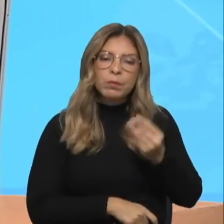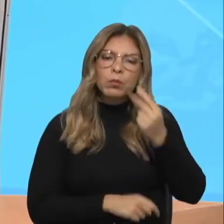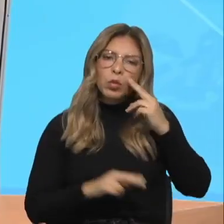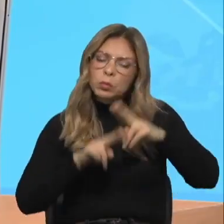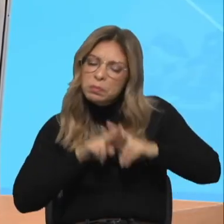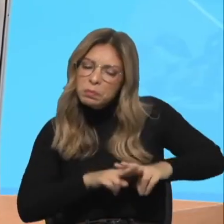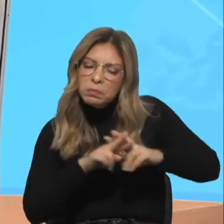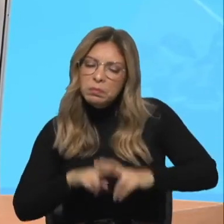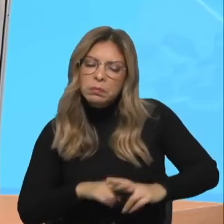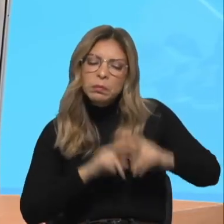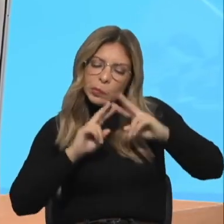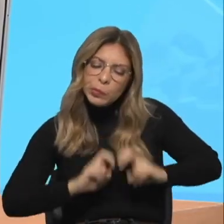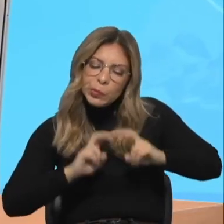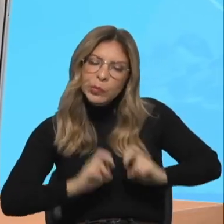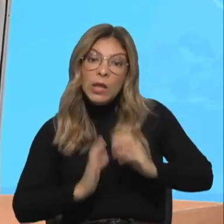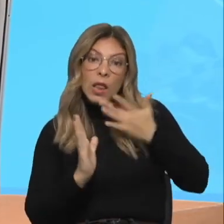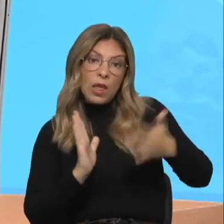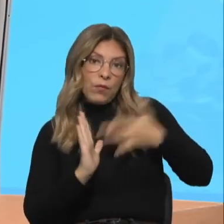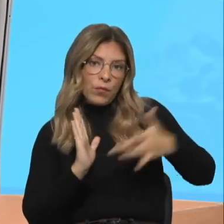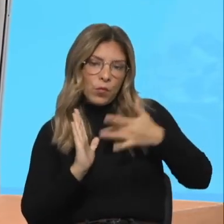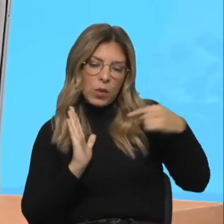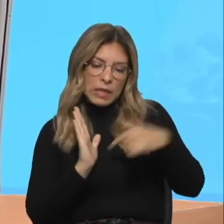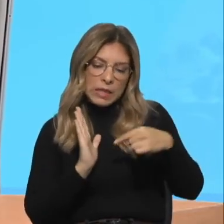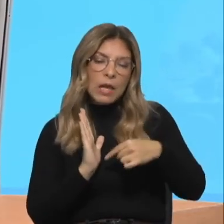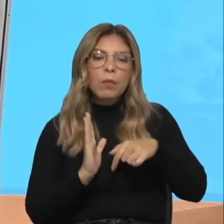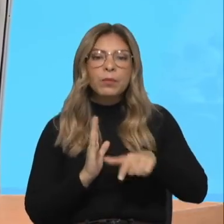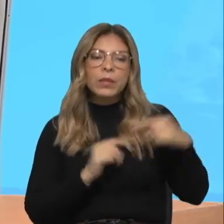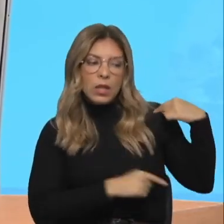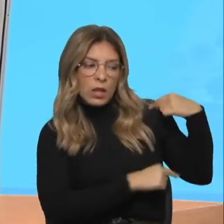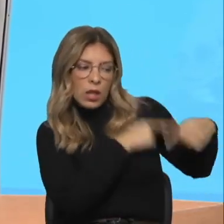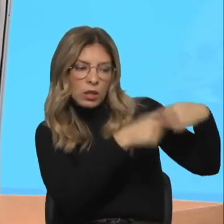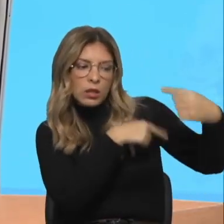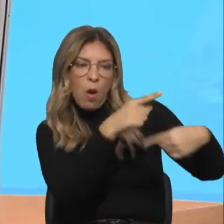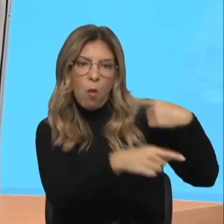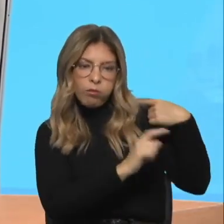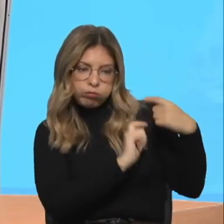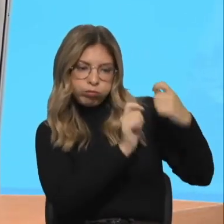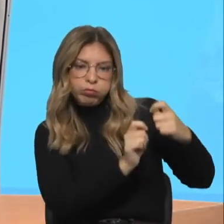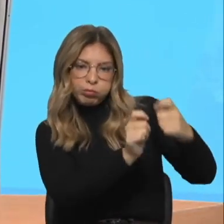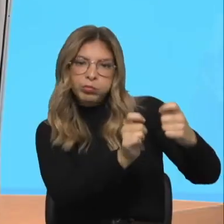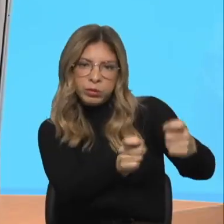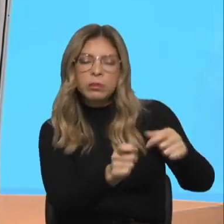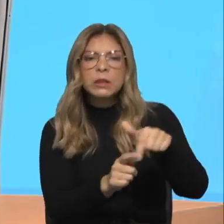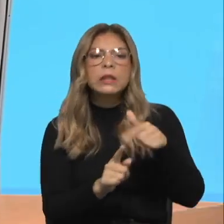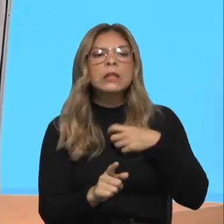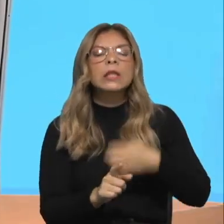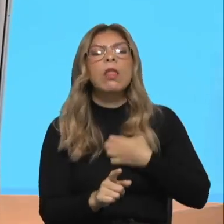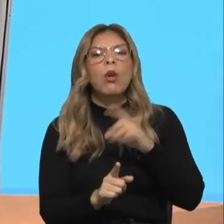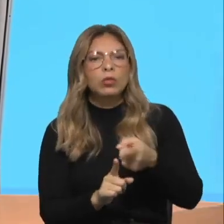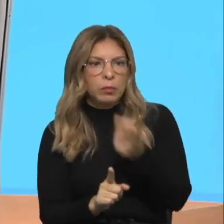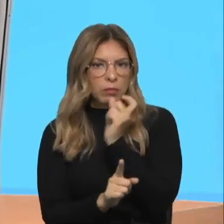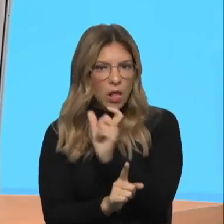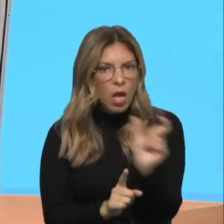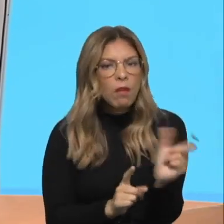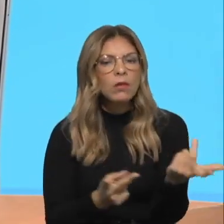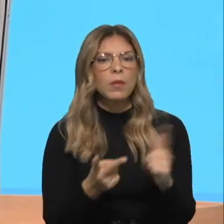fazer nas páginas deste livro, é a percepção de que herdamos da tradição muitas formas. Formas, o que é que significa? São palavras,